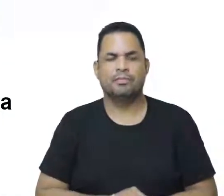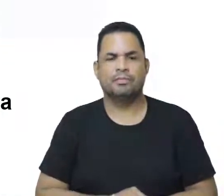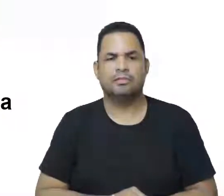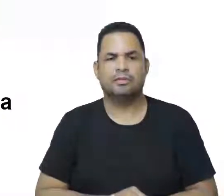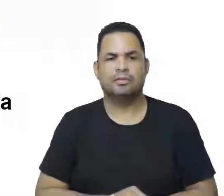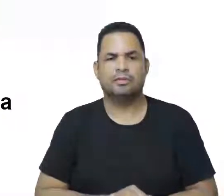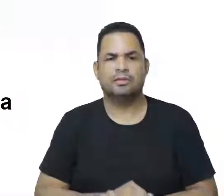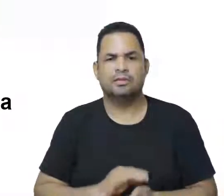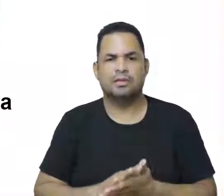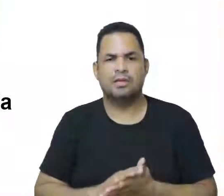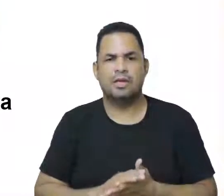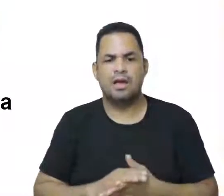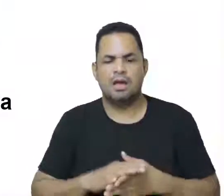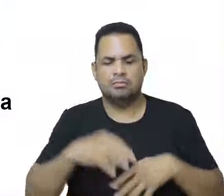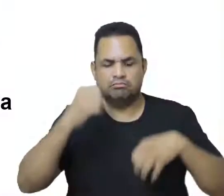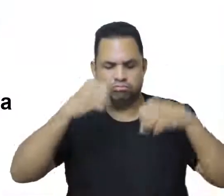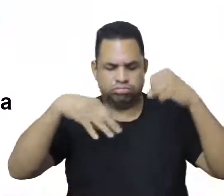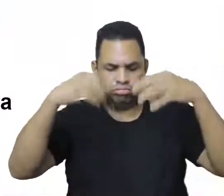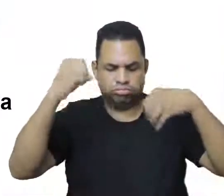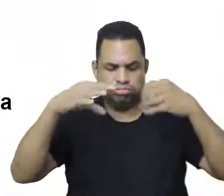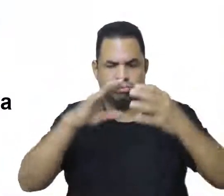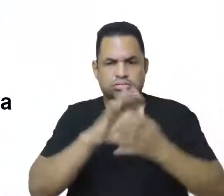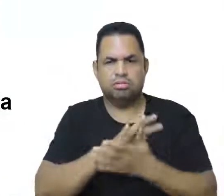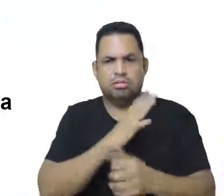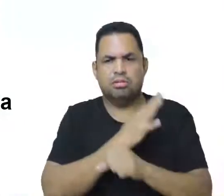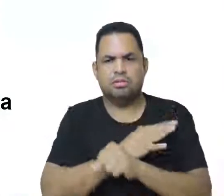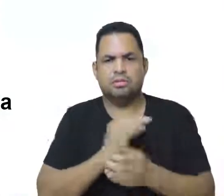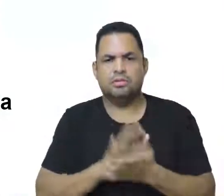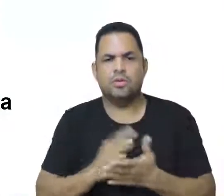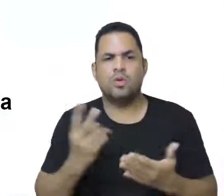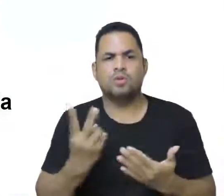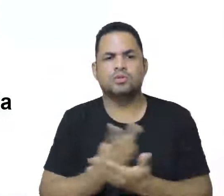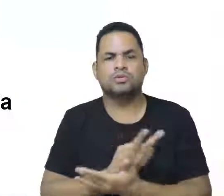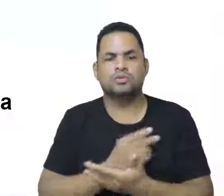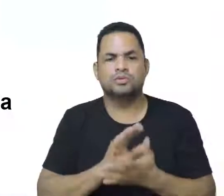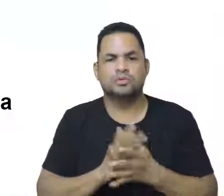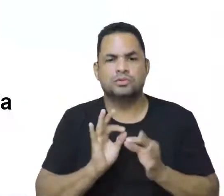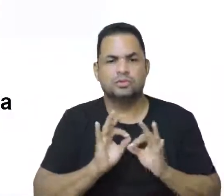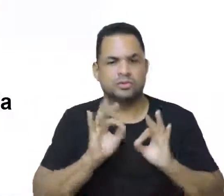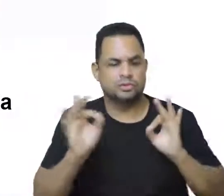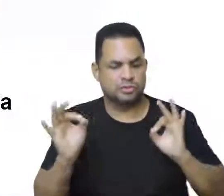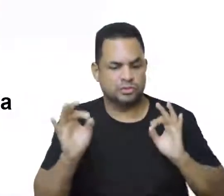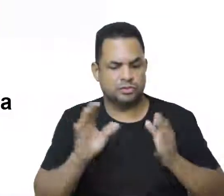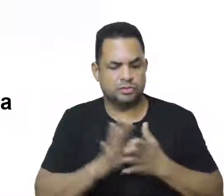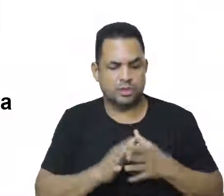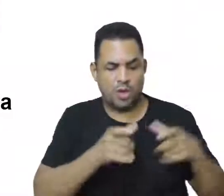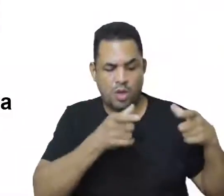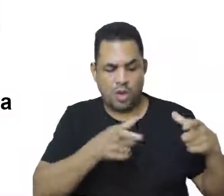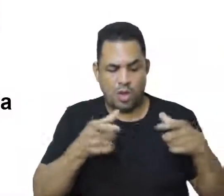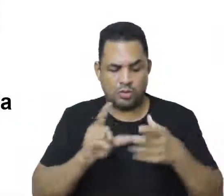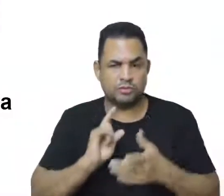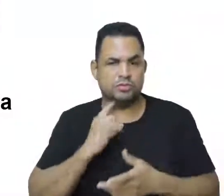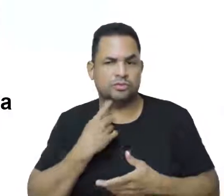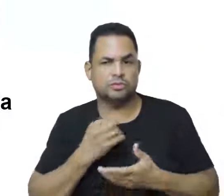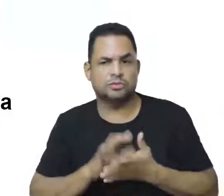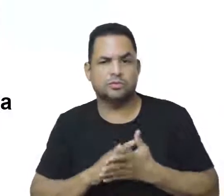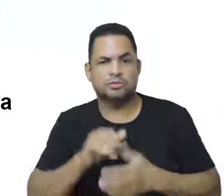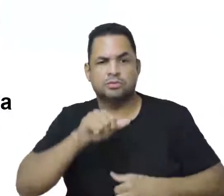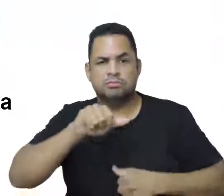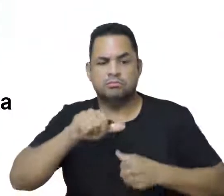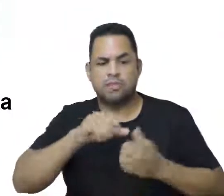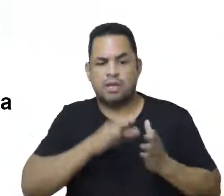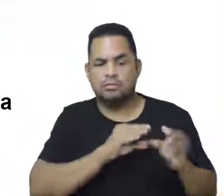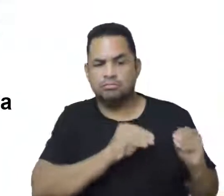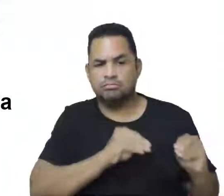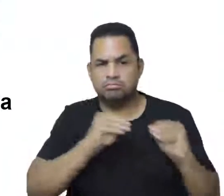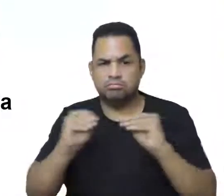As precipitações ácidas podem ocorrer em áreas distantes das fontes poluidoras, pois as correntes de vento são capazes de transportar os